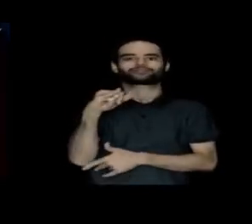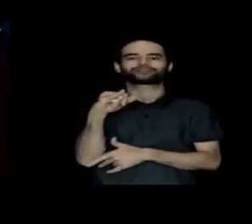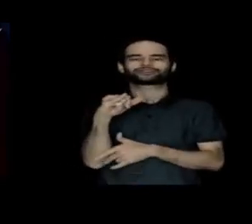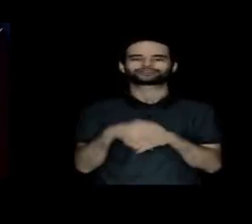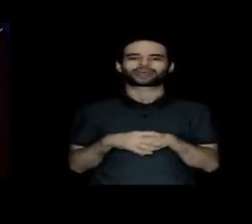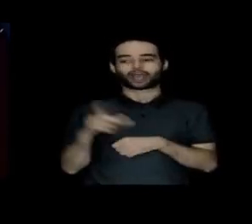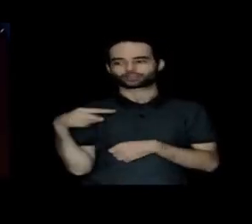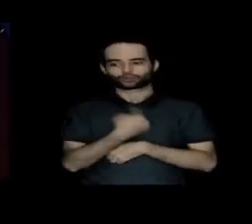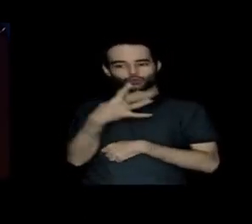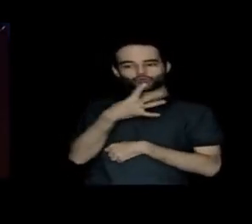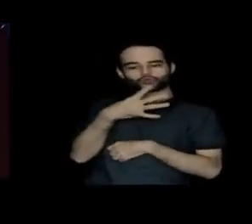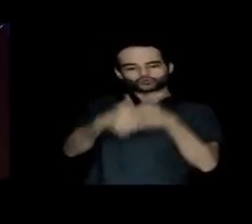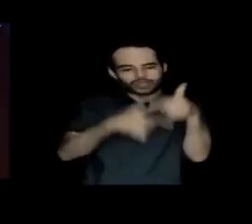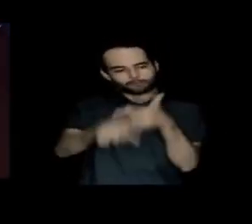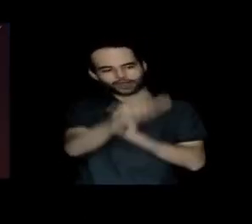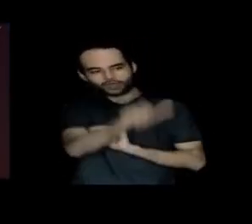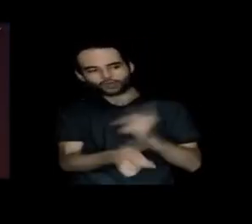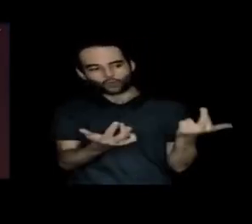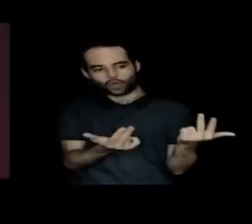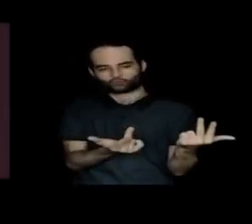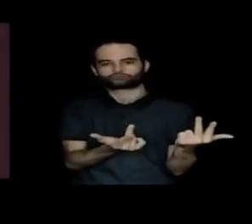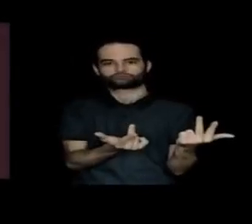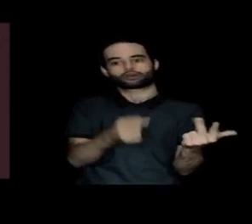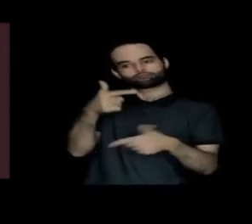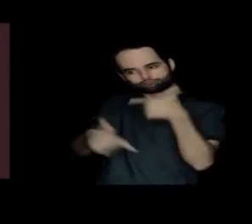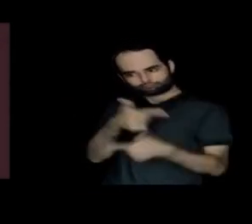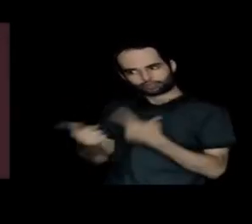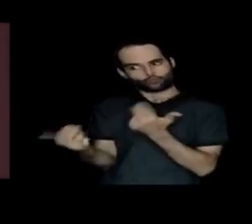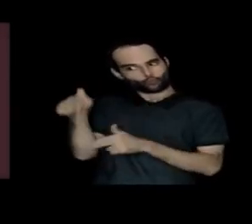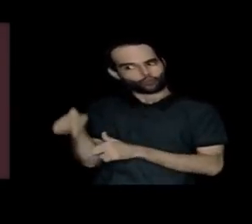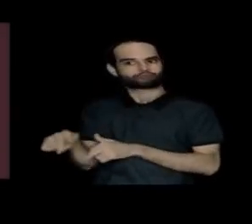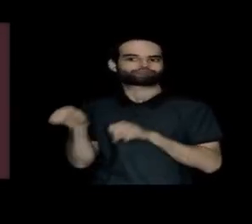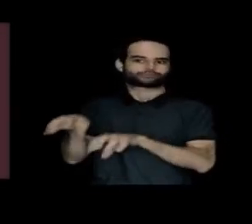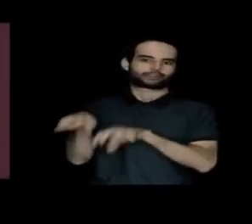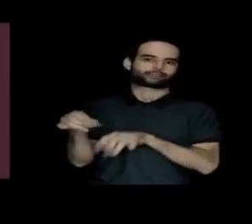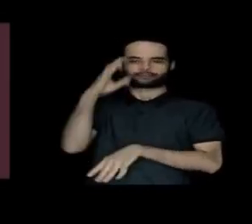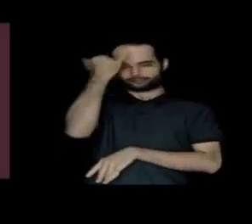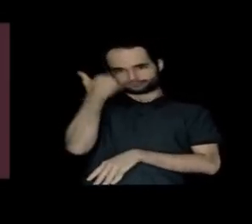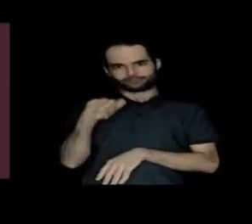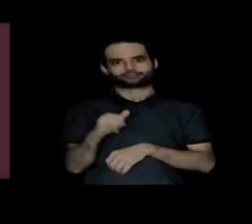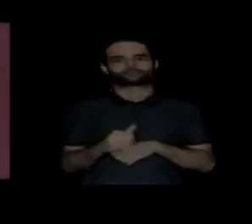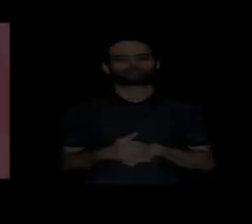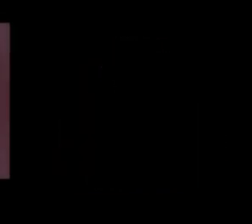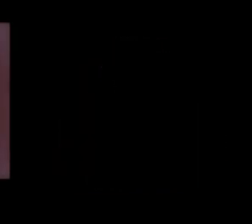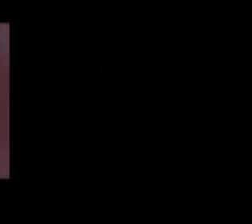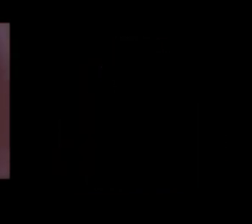aconteceu com ele, como foi feito o trabalho com ele, para que a gente pudesse fazer aqui com a Janine.